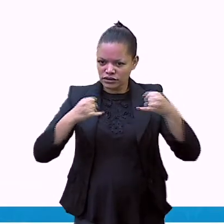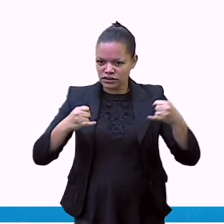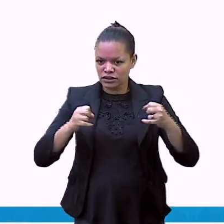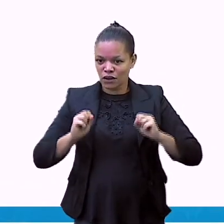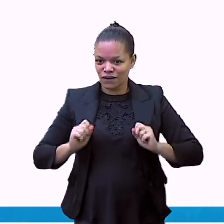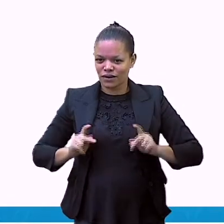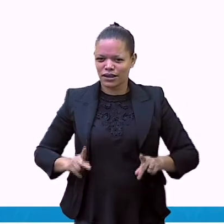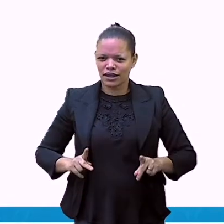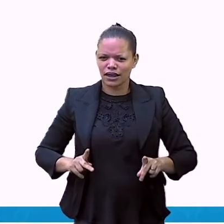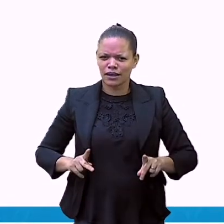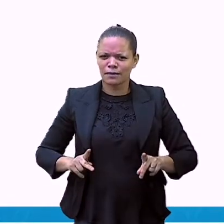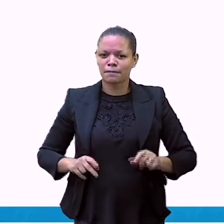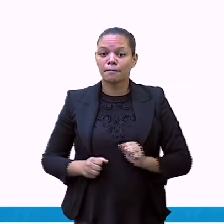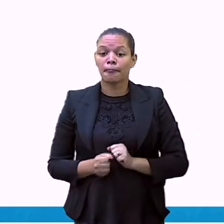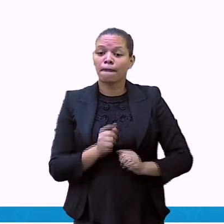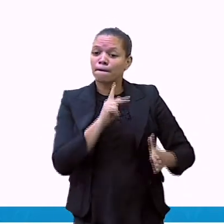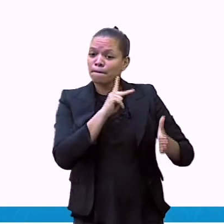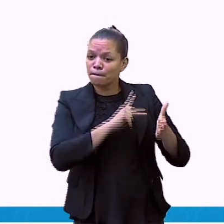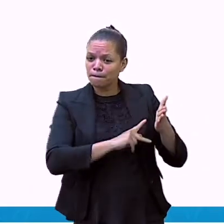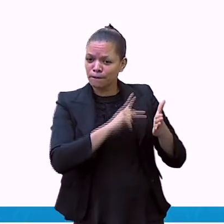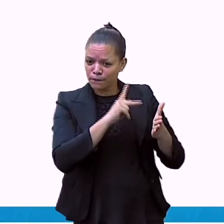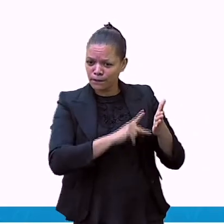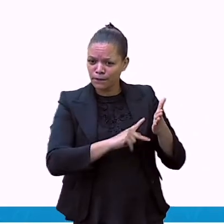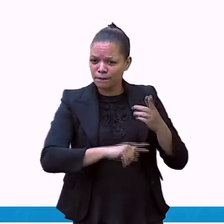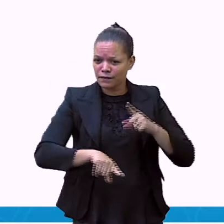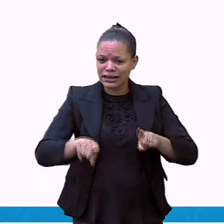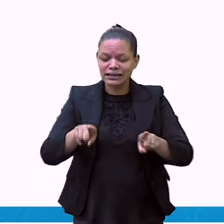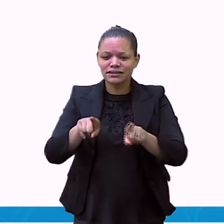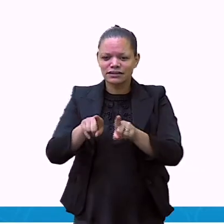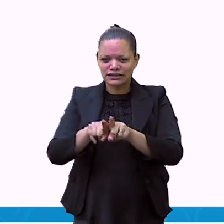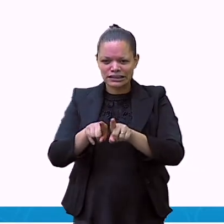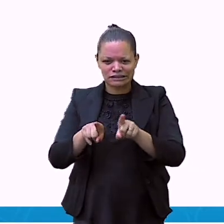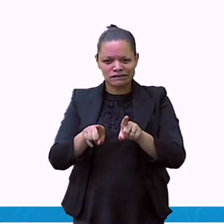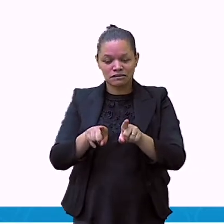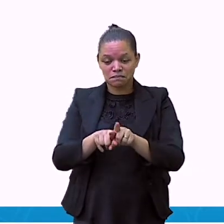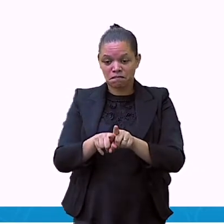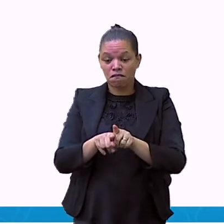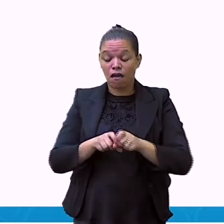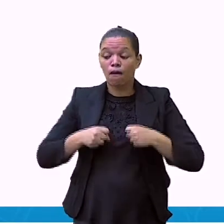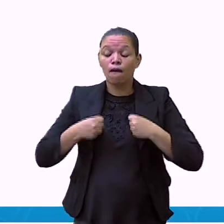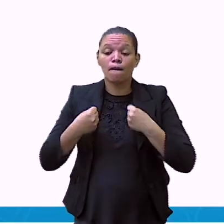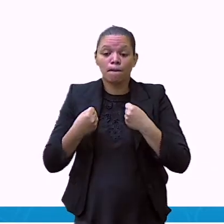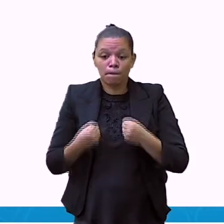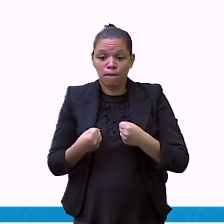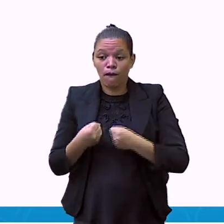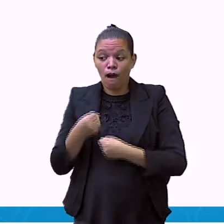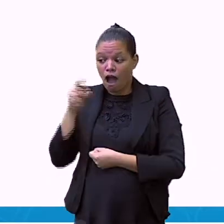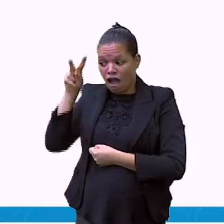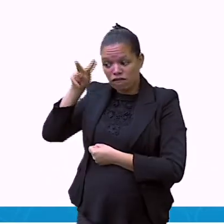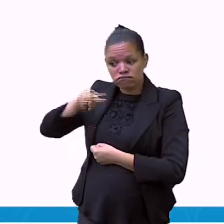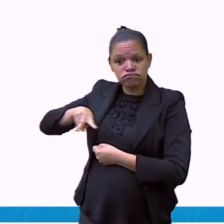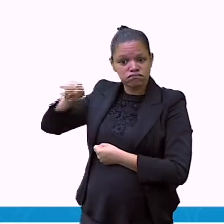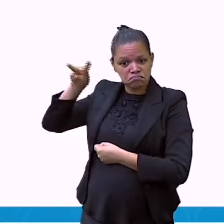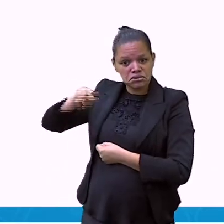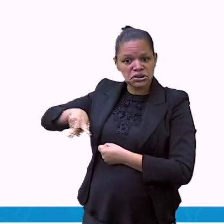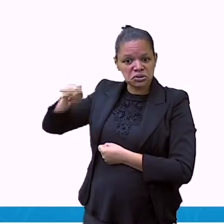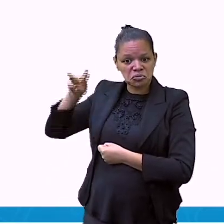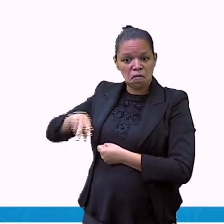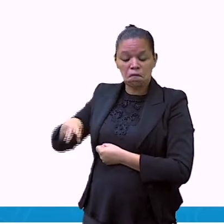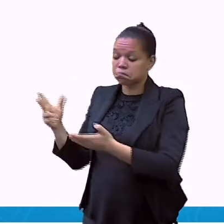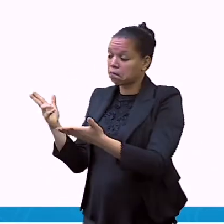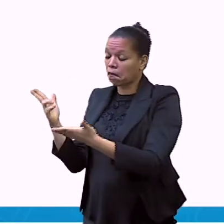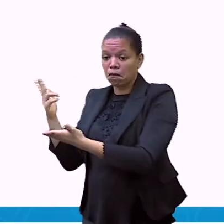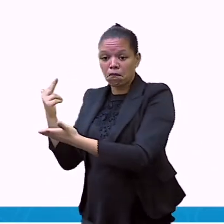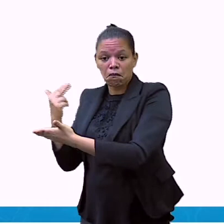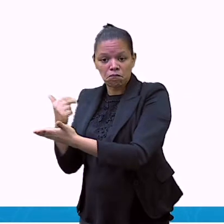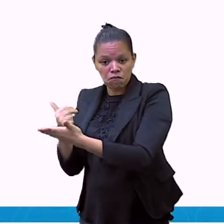um recurso visual ou sonoro. Ele pode ter uma imagem, ele pode